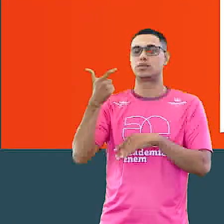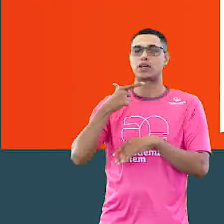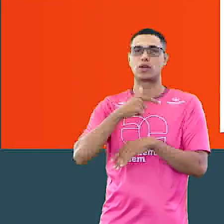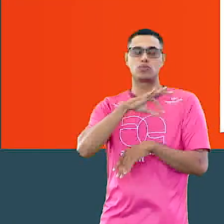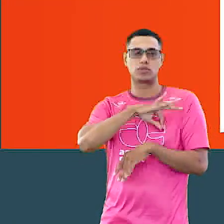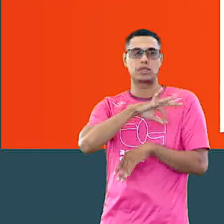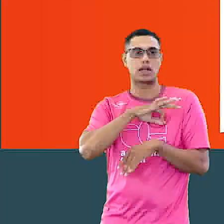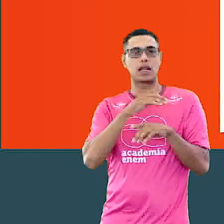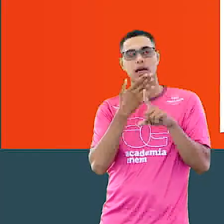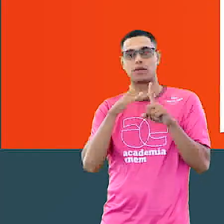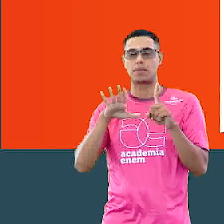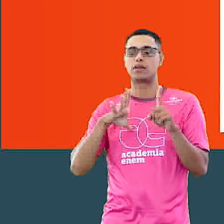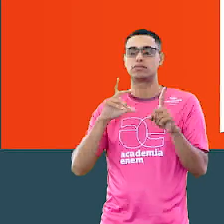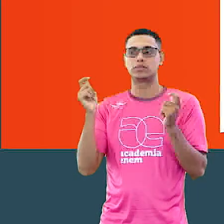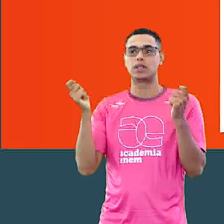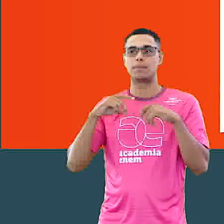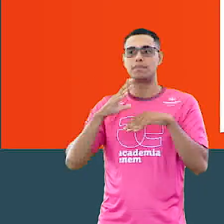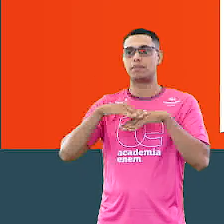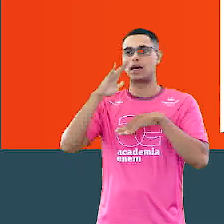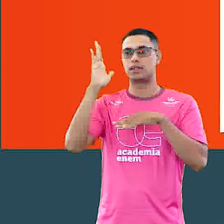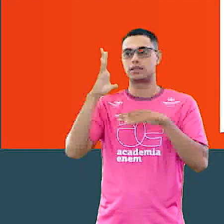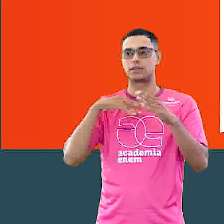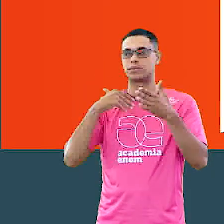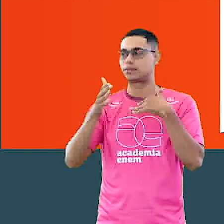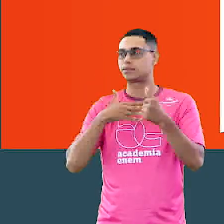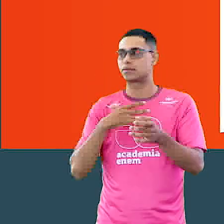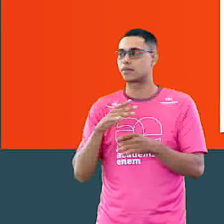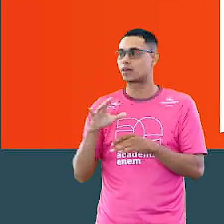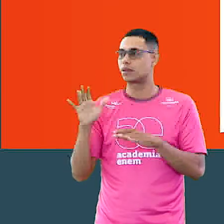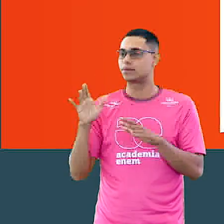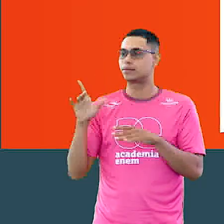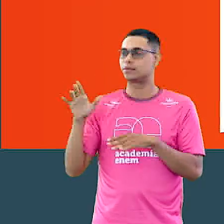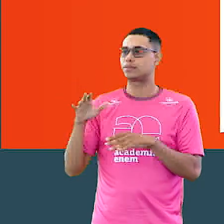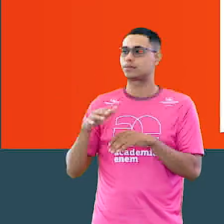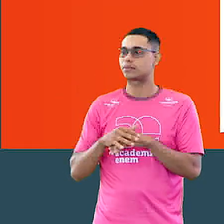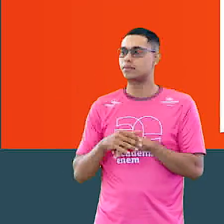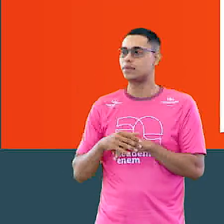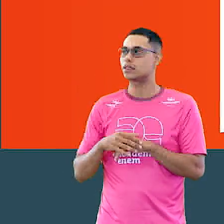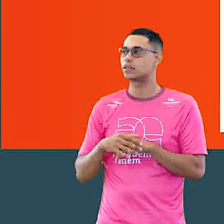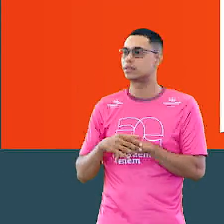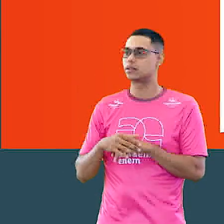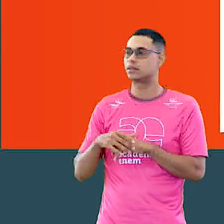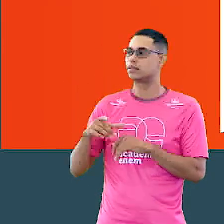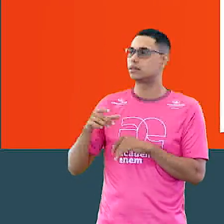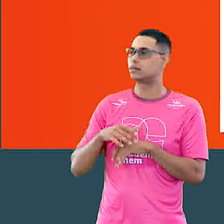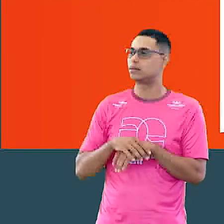meio. Quem quer perguntar? Cristina. Oi. Aqui, ó, sua direita.